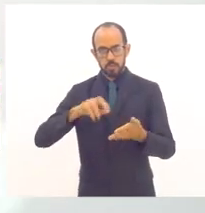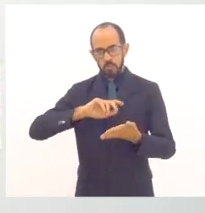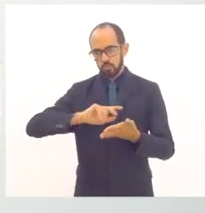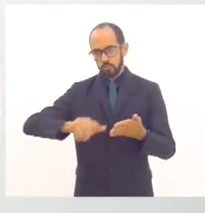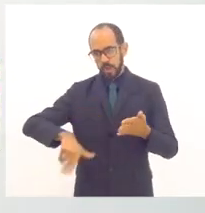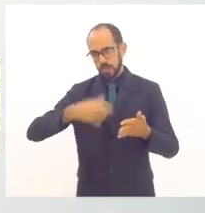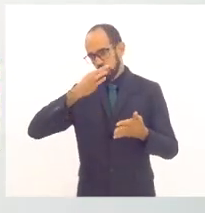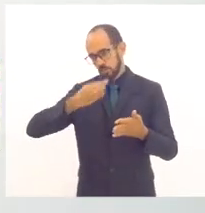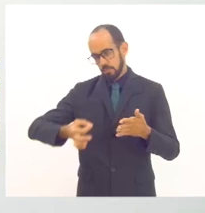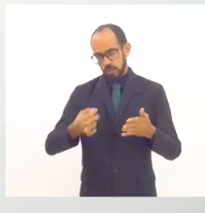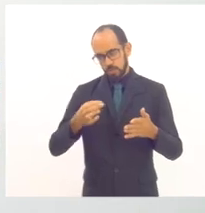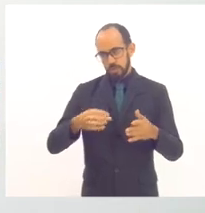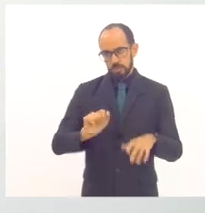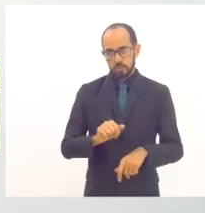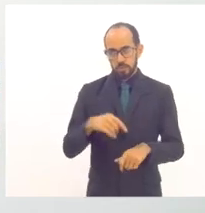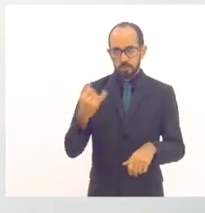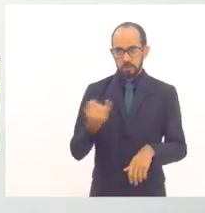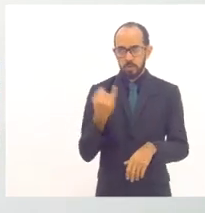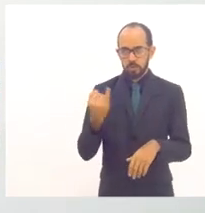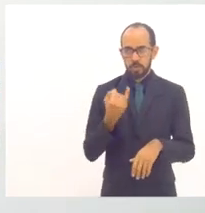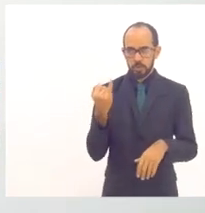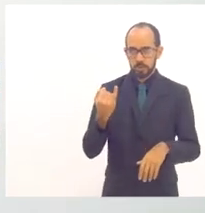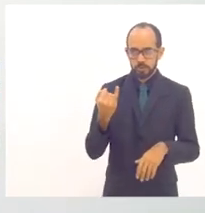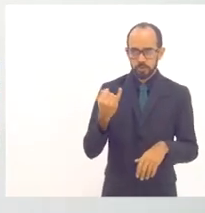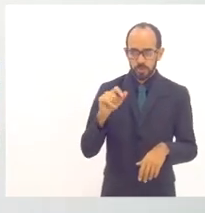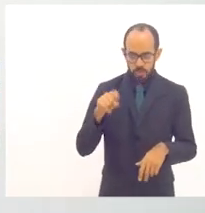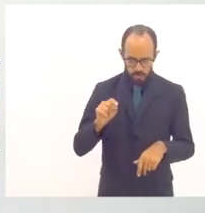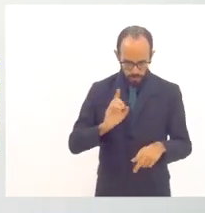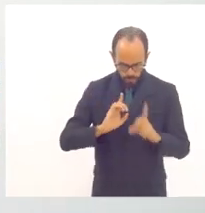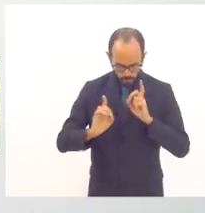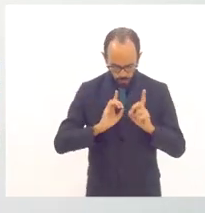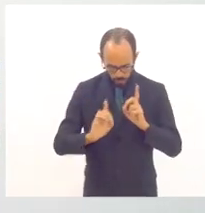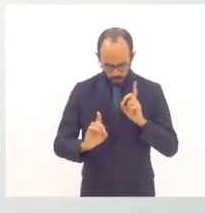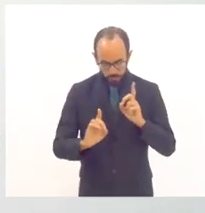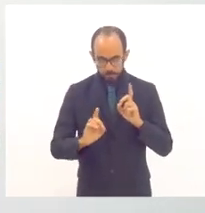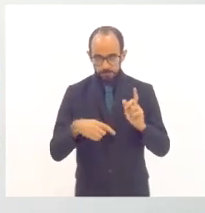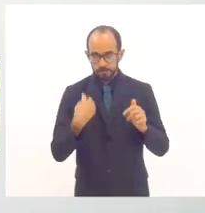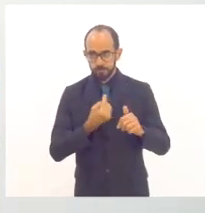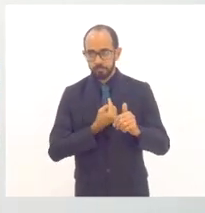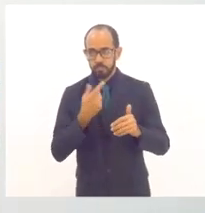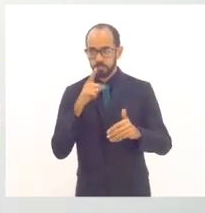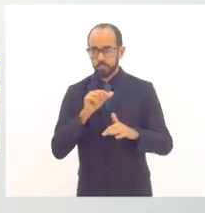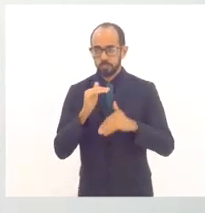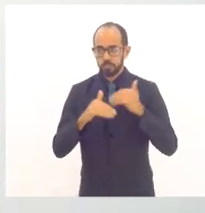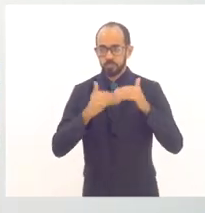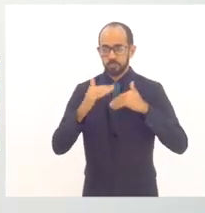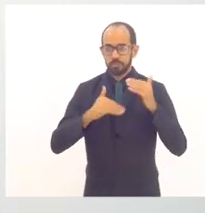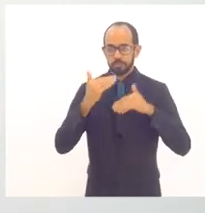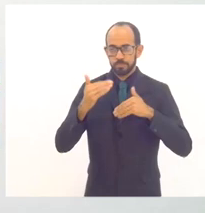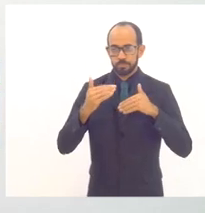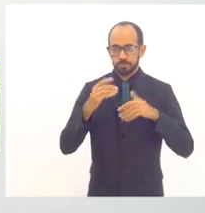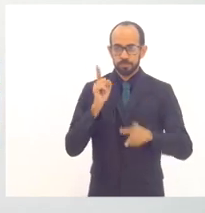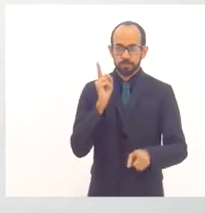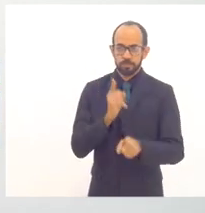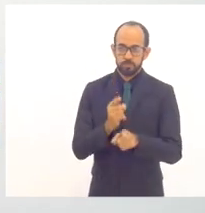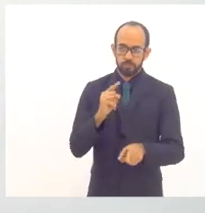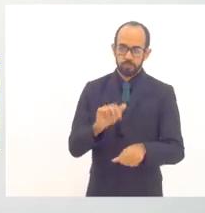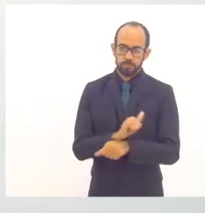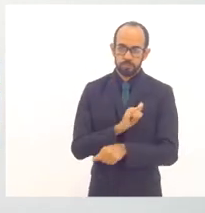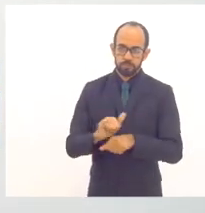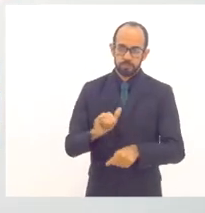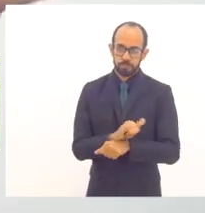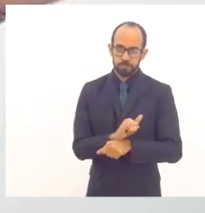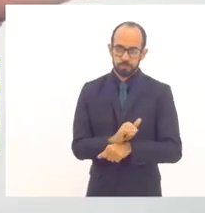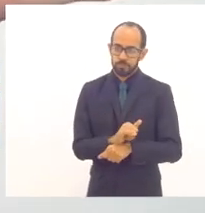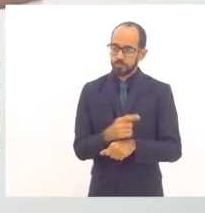né? E o importante é que, no debate, nós avancemos, encontremos novos consensos. Se não